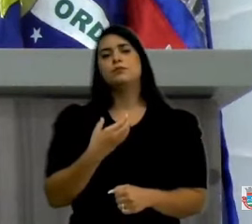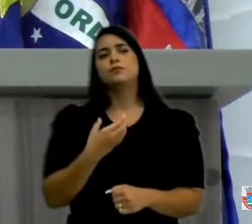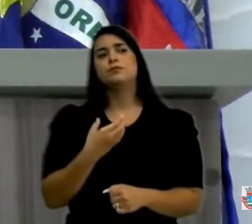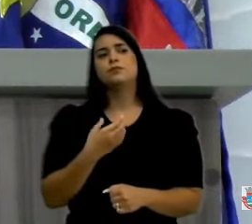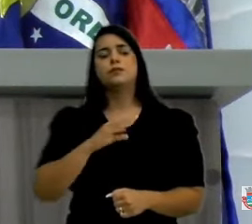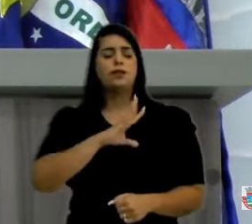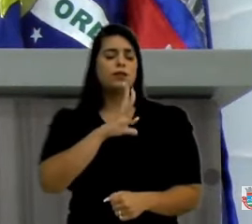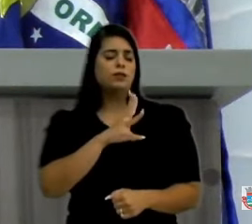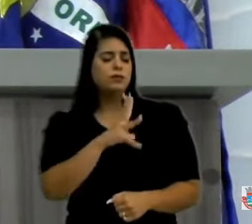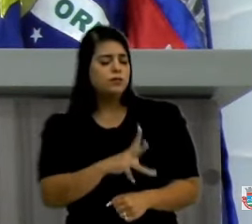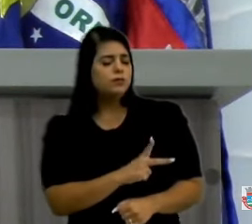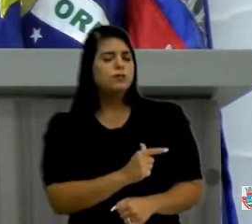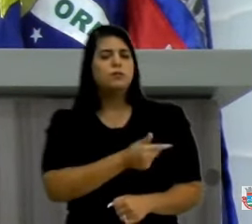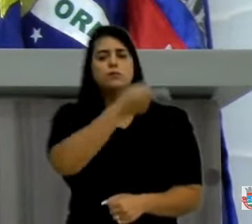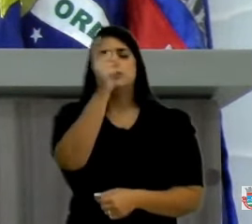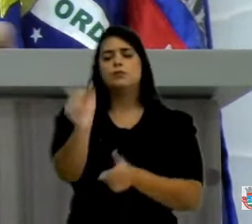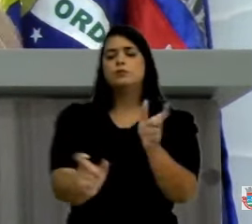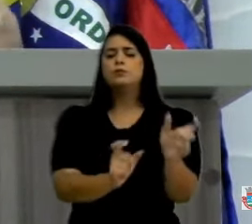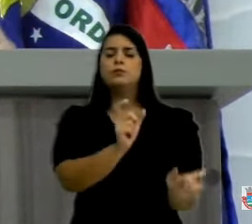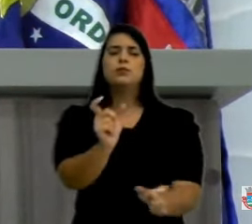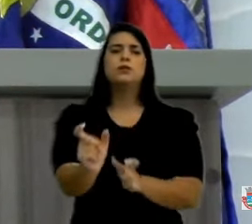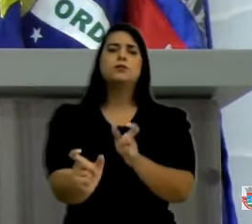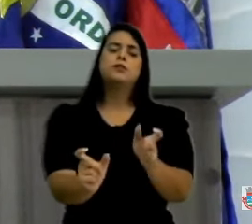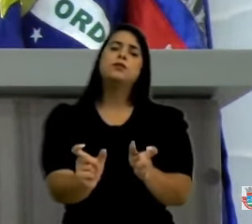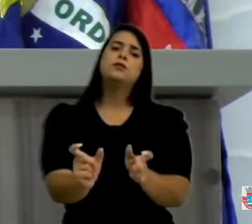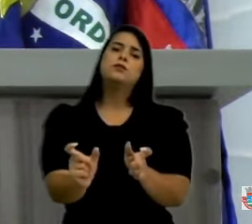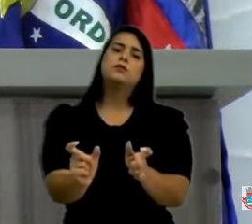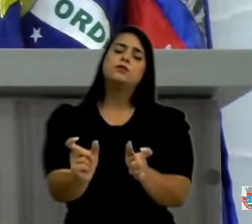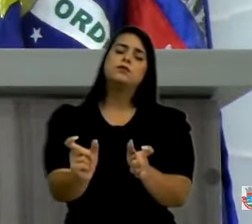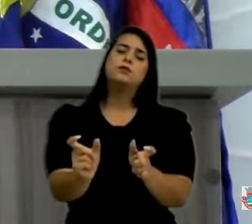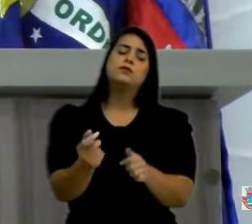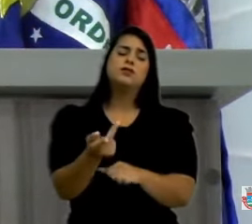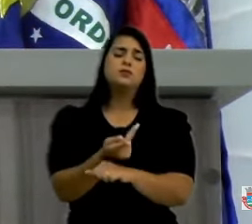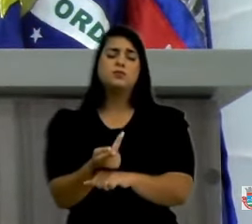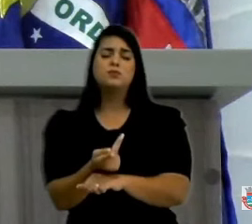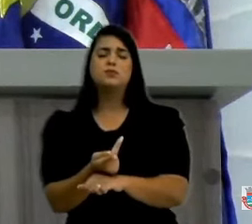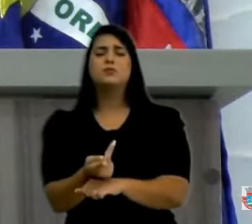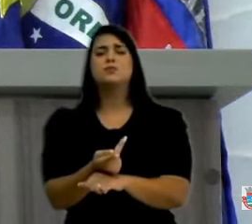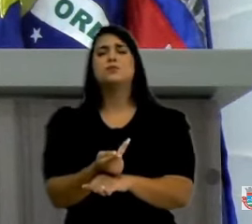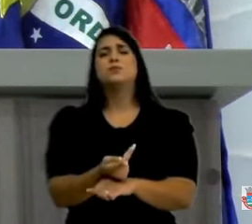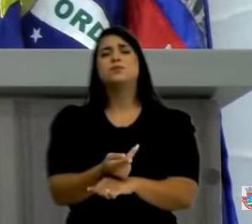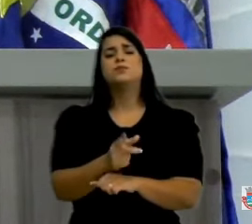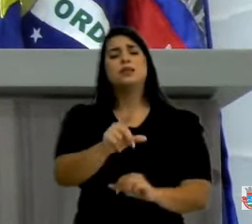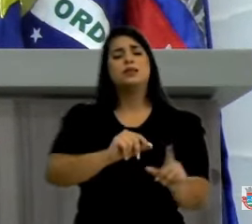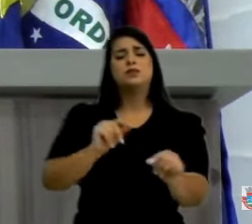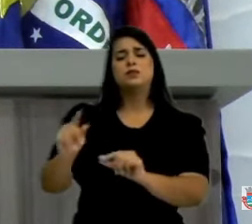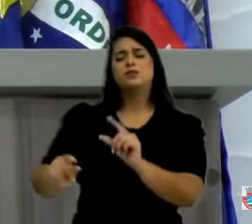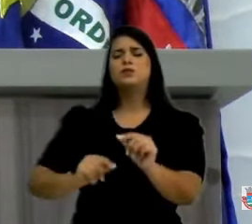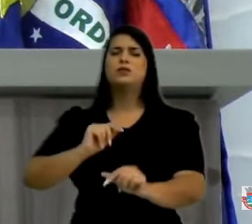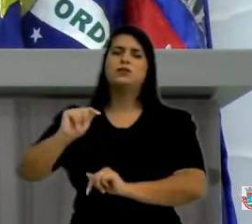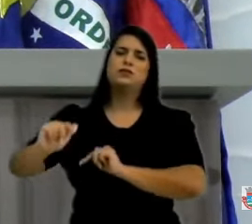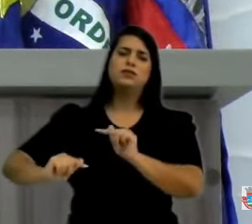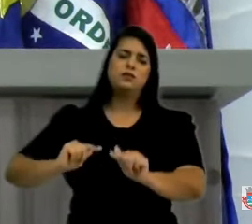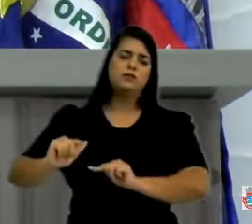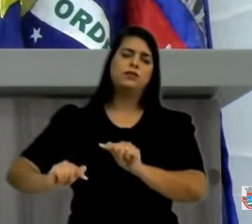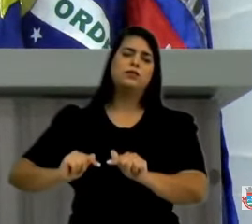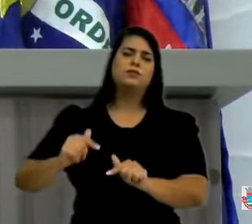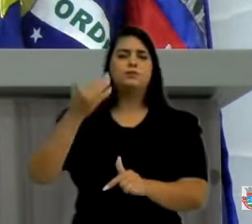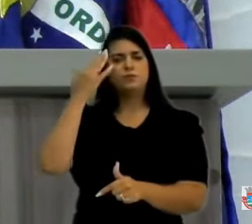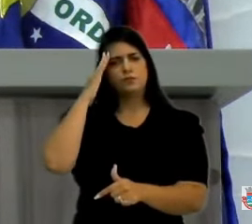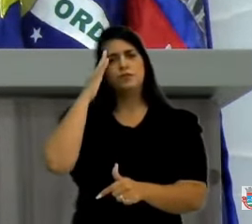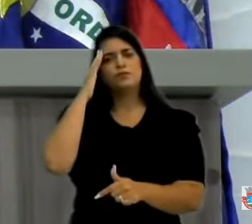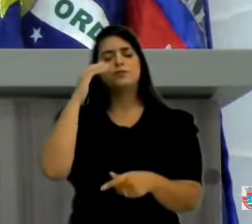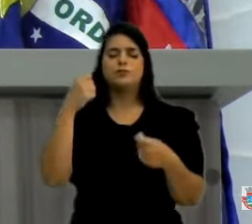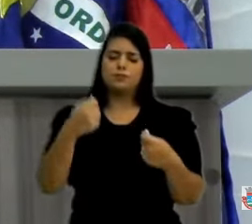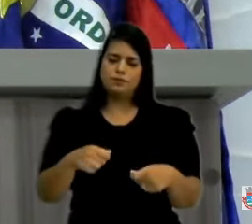e amor por aquelas pessoas que nos procuram e que merecem o nosso trabalho. Porque é assim que